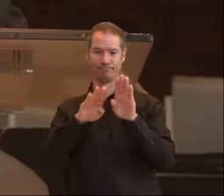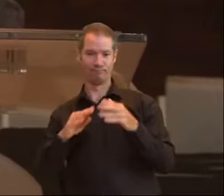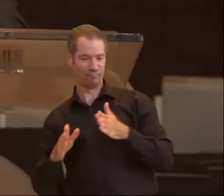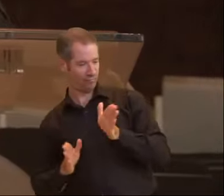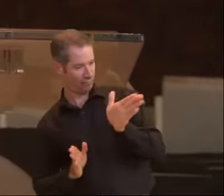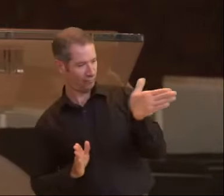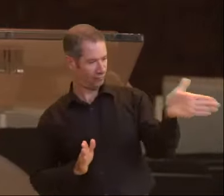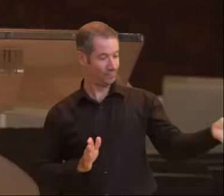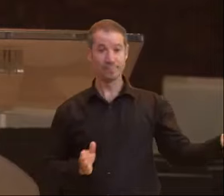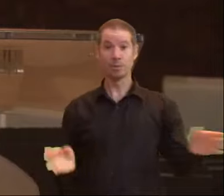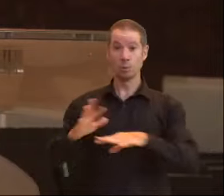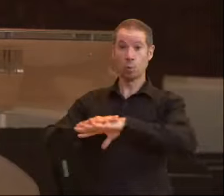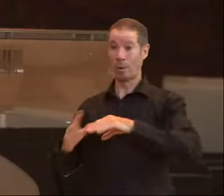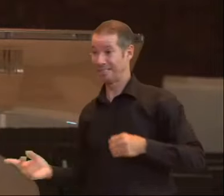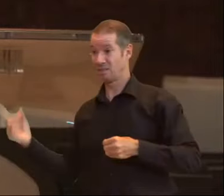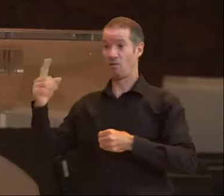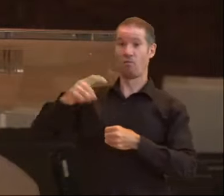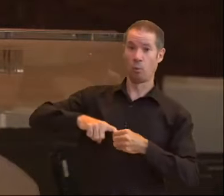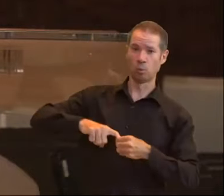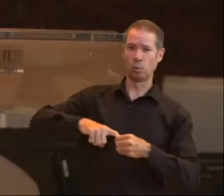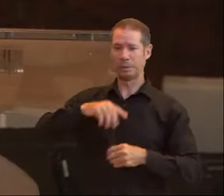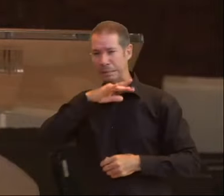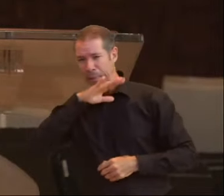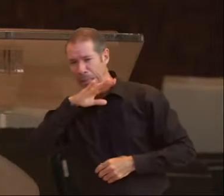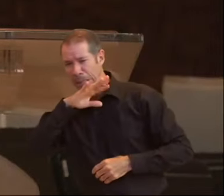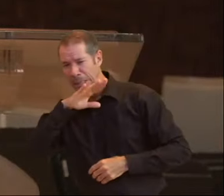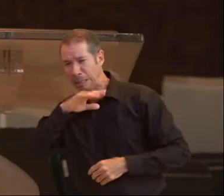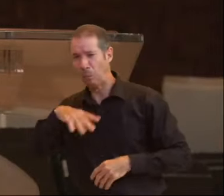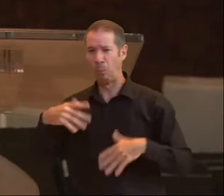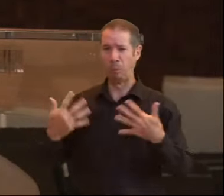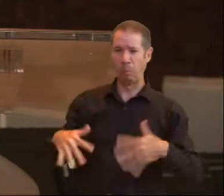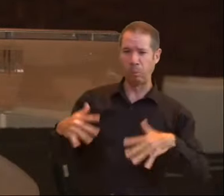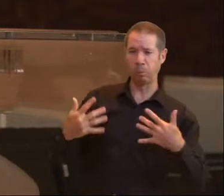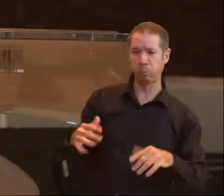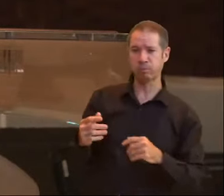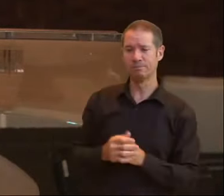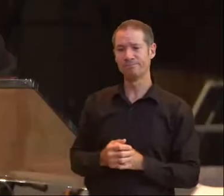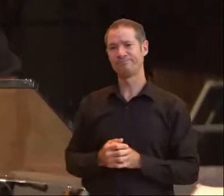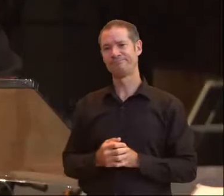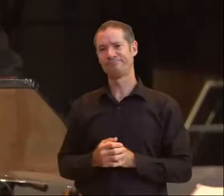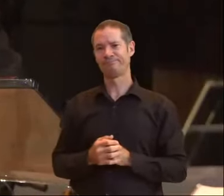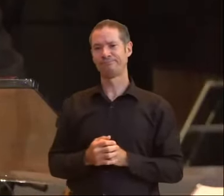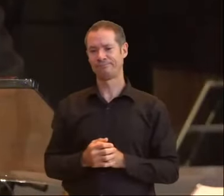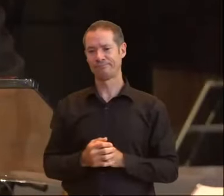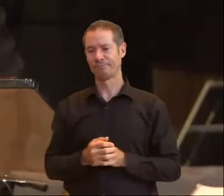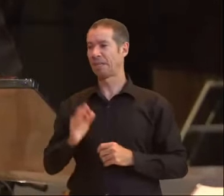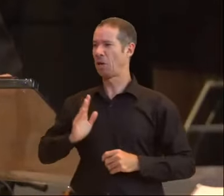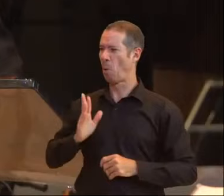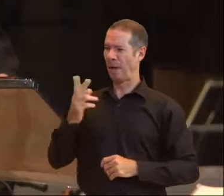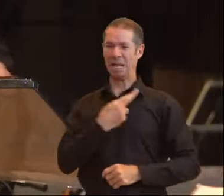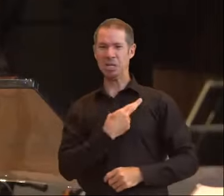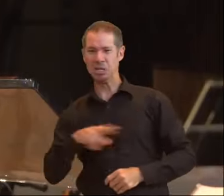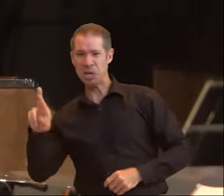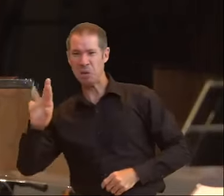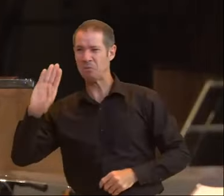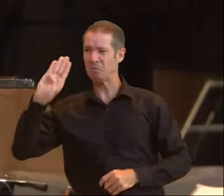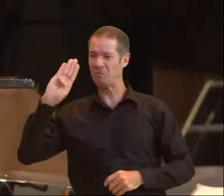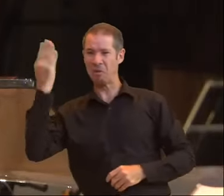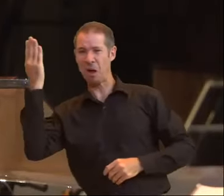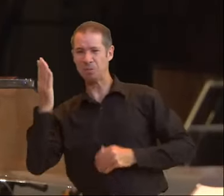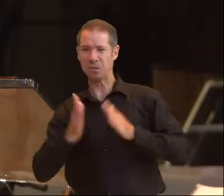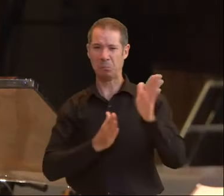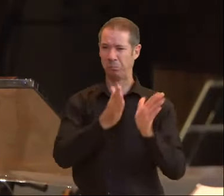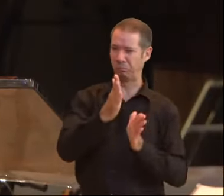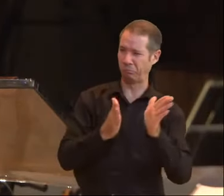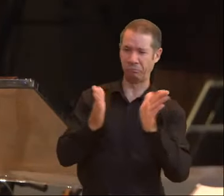essa doença voltou. Ela está muito mal, está tomando o Santo Daime e outras coisas aí que os irmãos